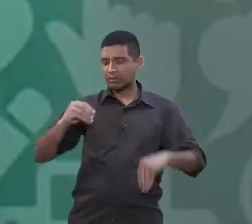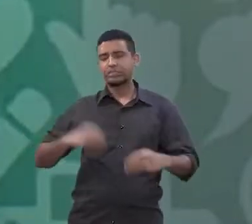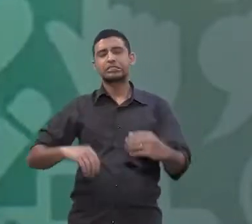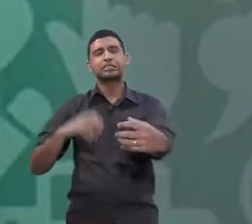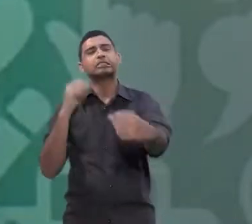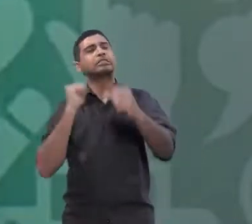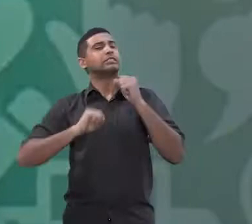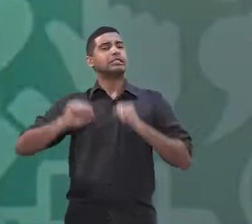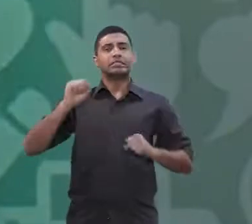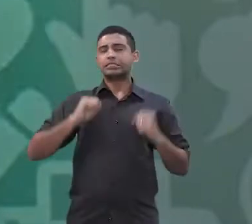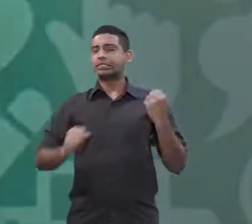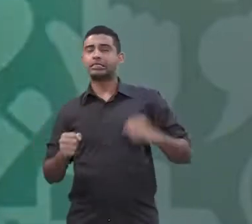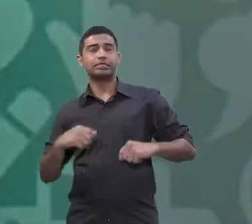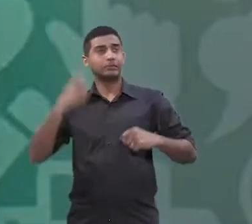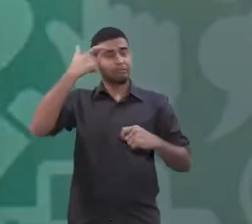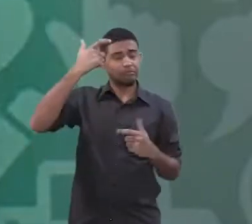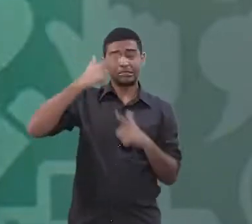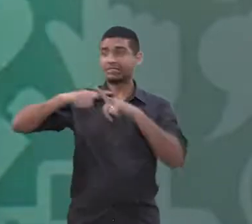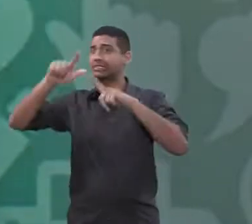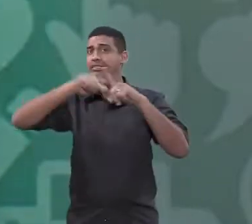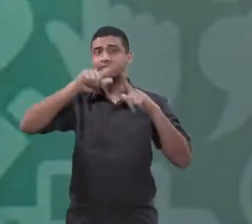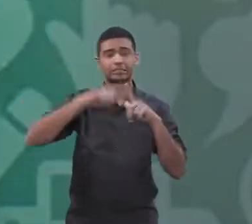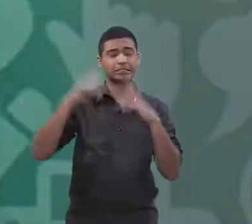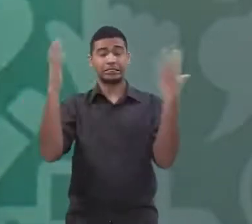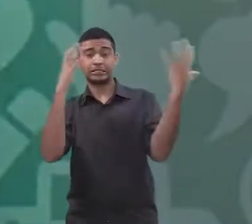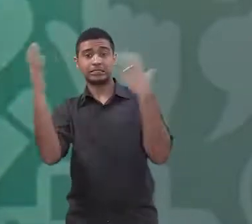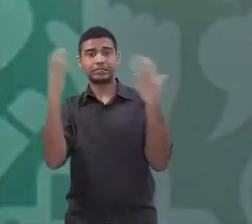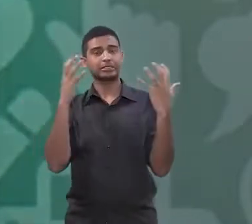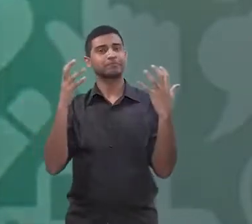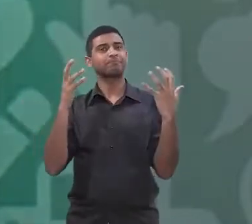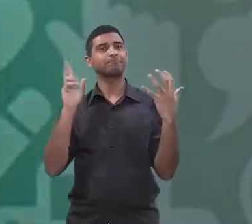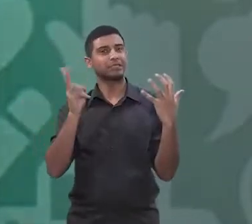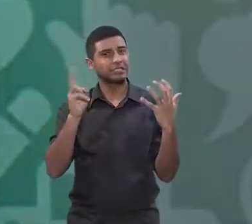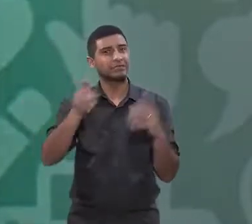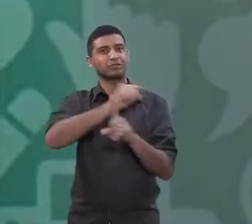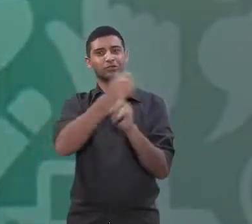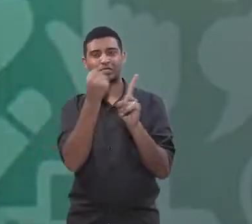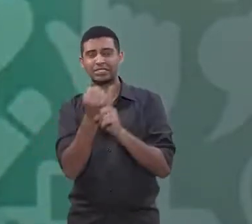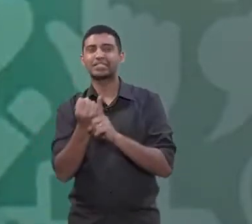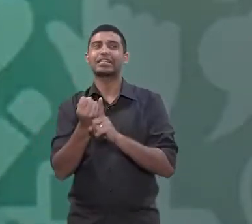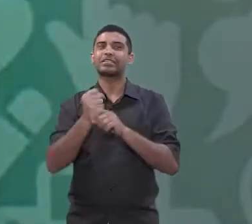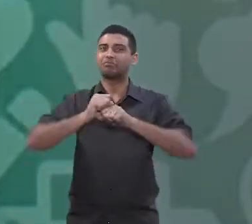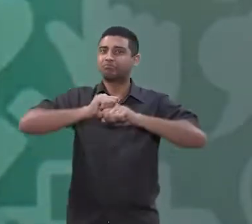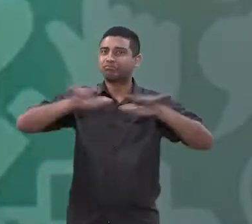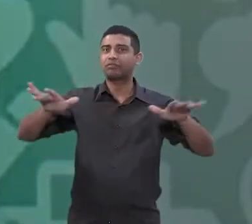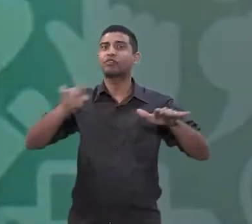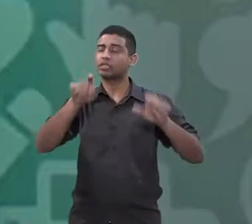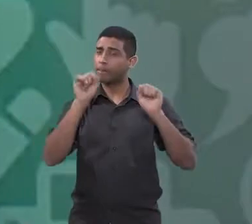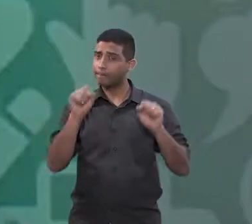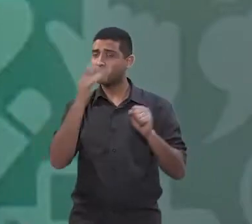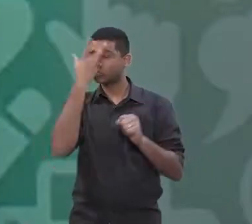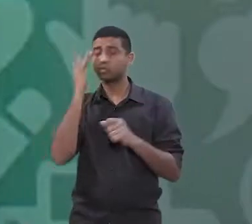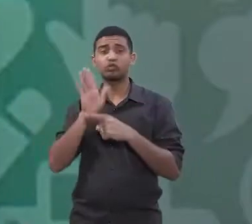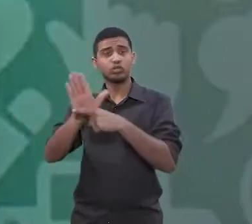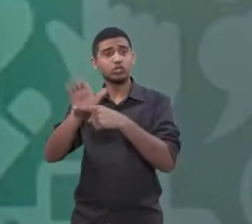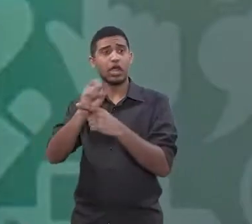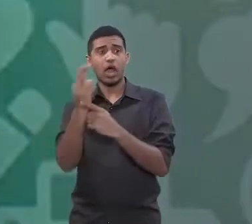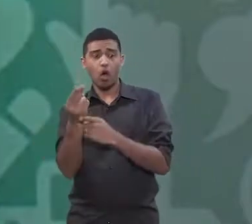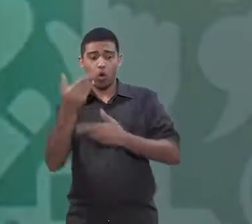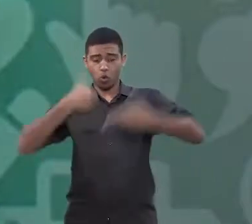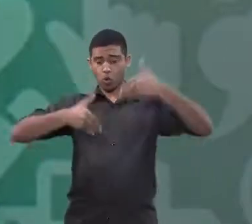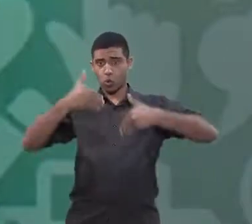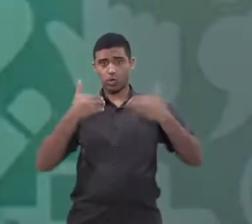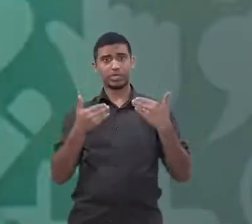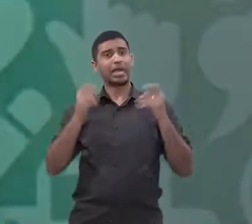a ansiedade e os transtornos mentais estão cada vez mais presentes na nossa sociedade e você pode ajudar alguém ou se